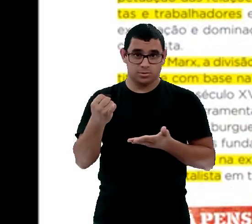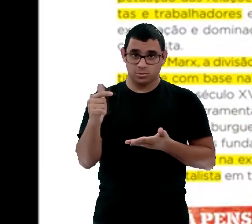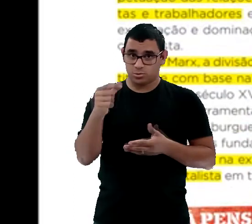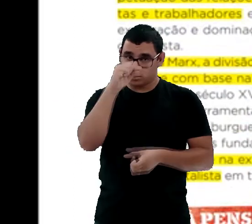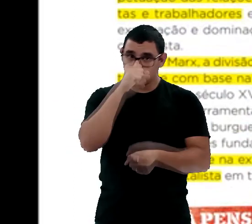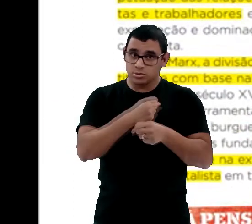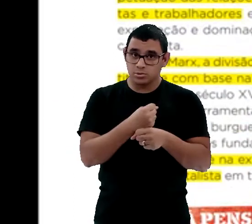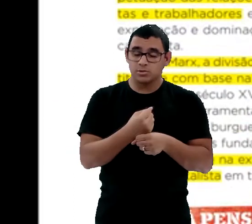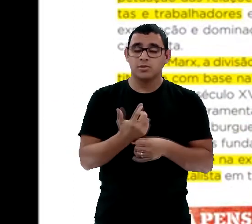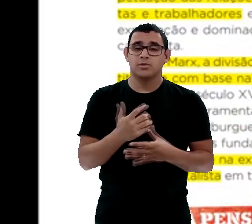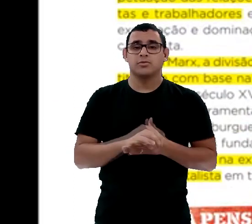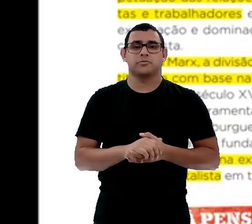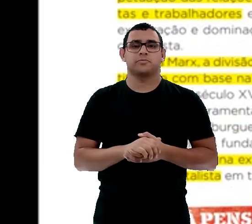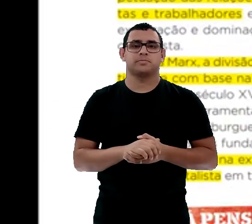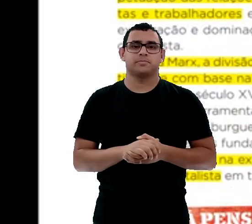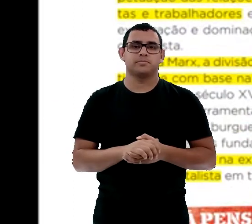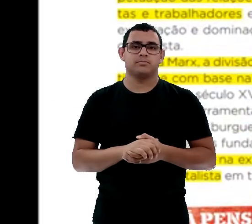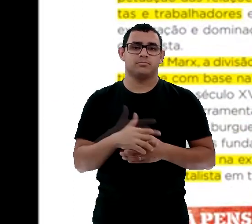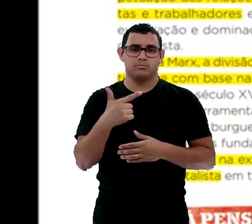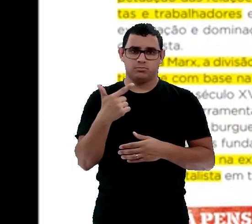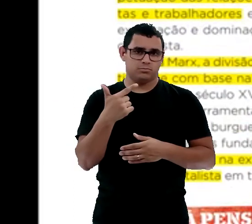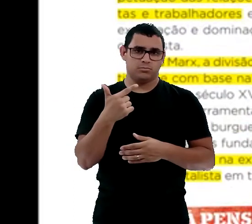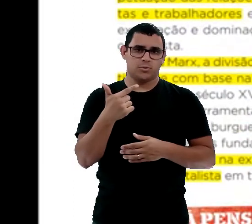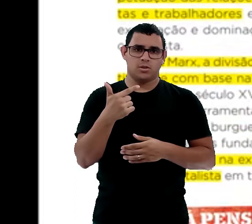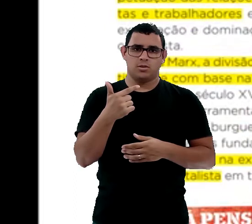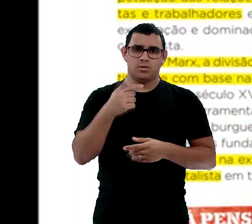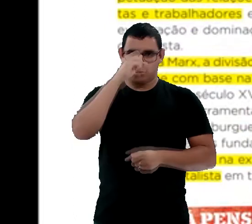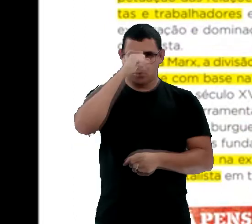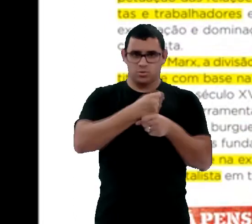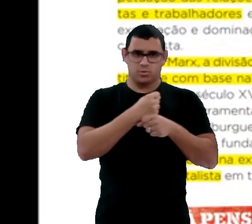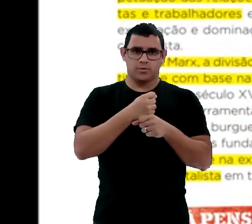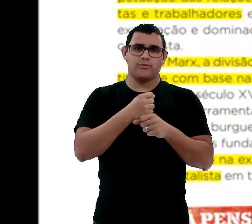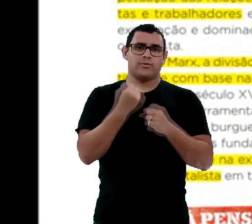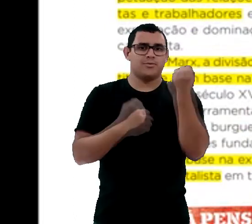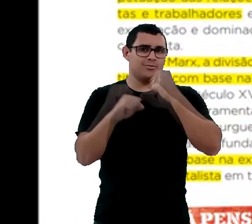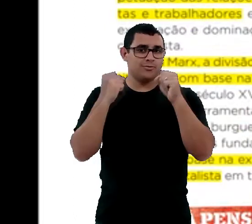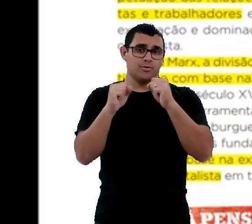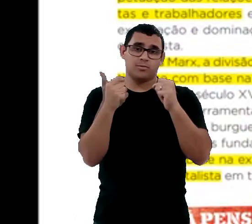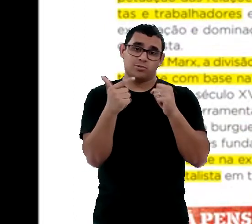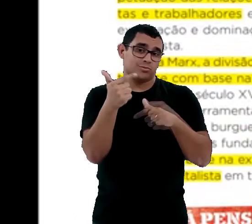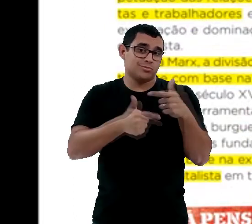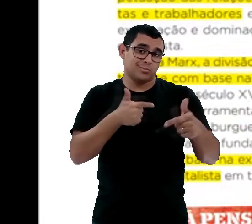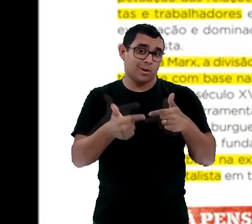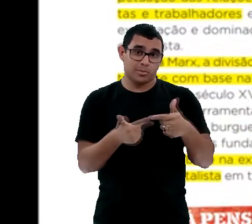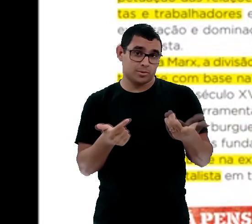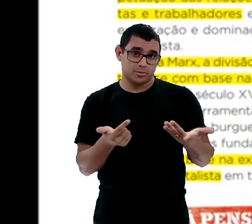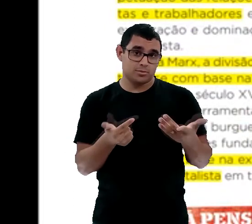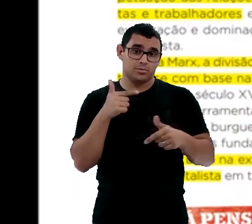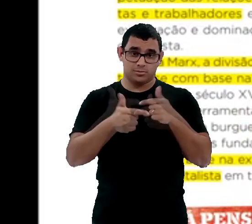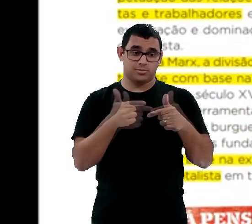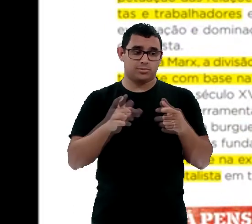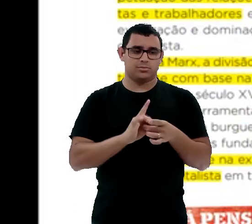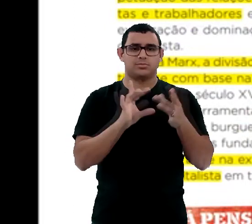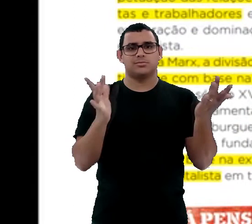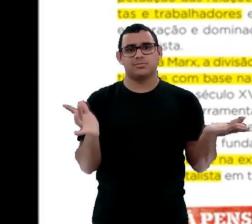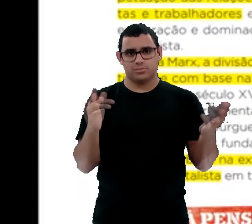o trabalhador, inclusive, é um fenômeno capitalista, sem capitalismo, sem patrão, sem